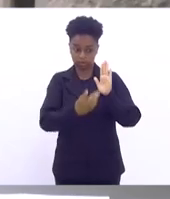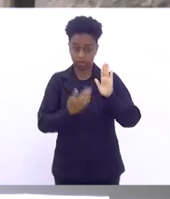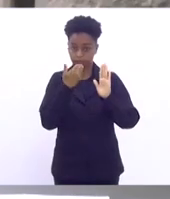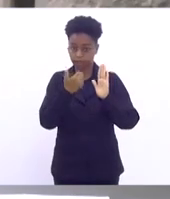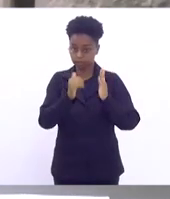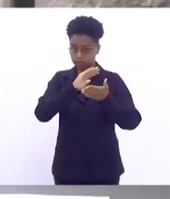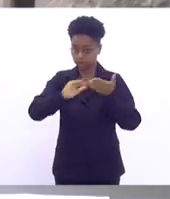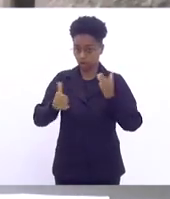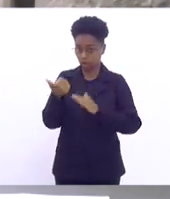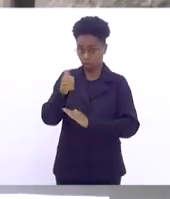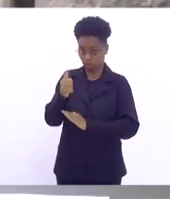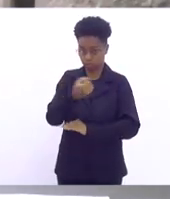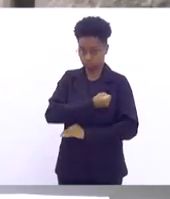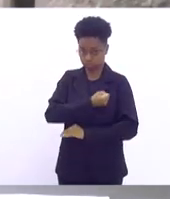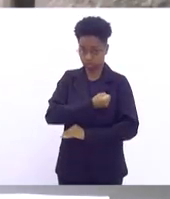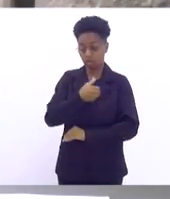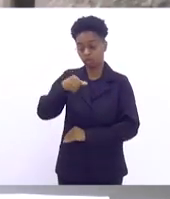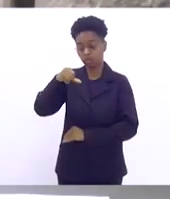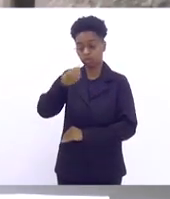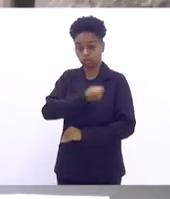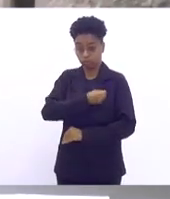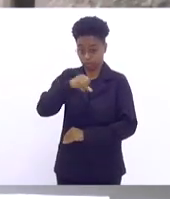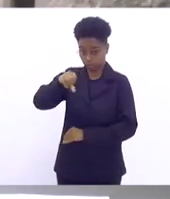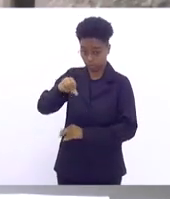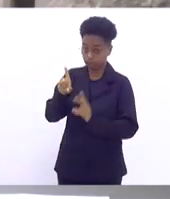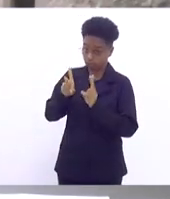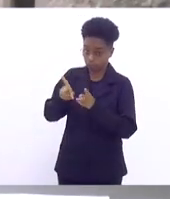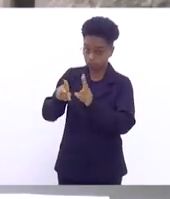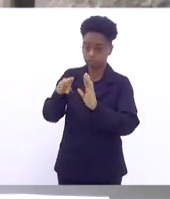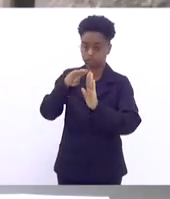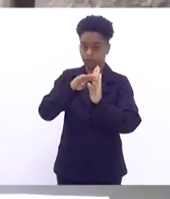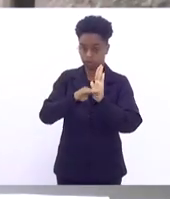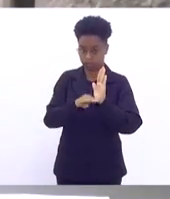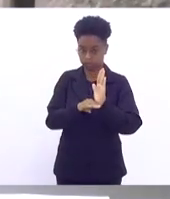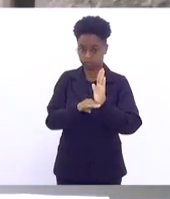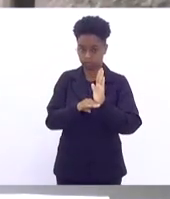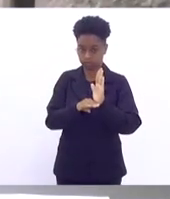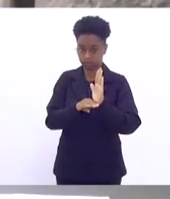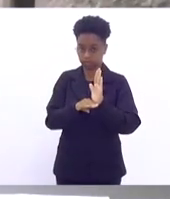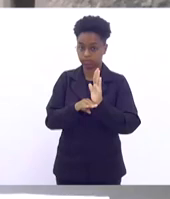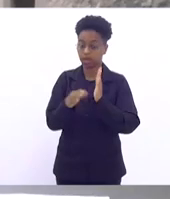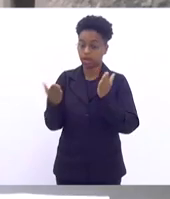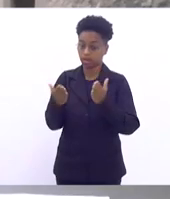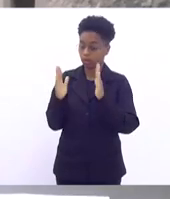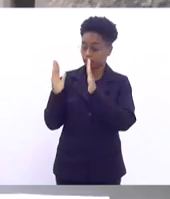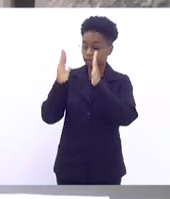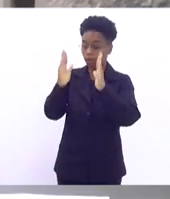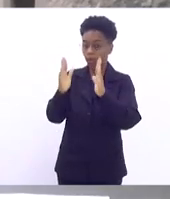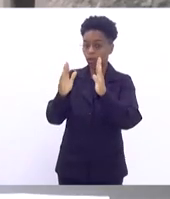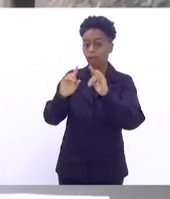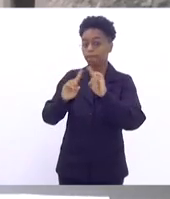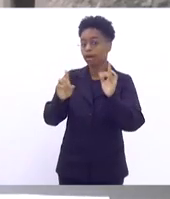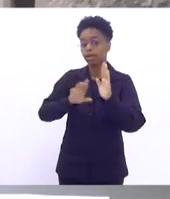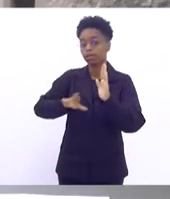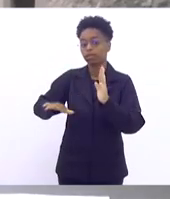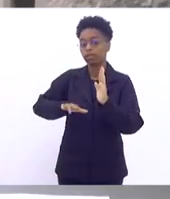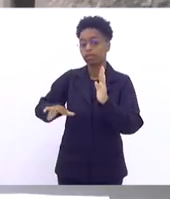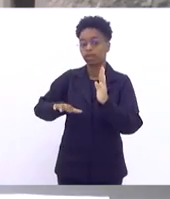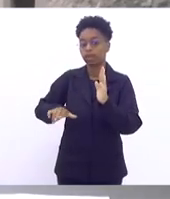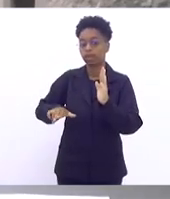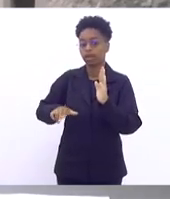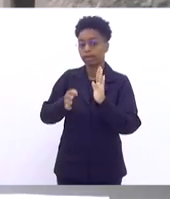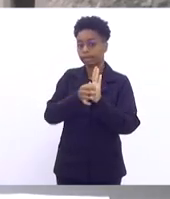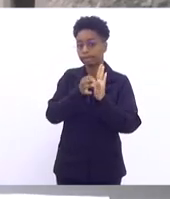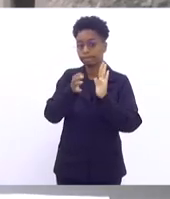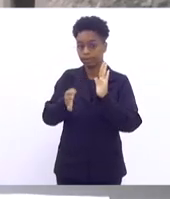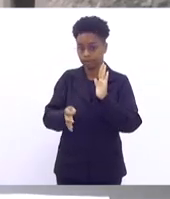nº 11 da pauta o projeto número 9 da pauta Continua em Pauta estará no bloco mas ele não é mais eh pelo